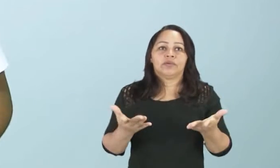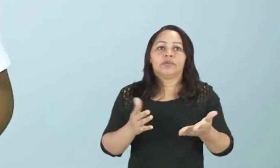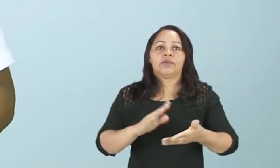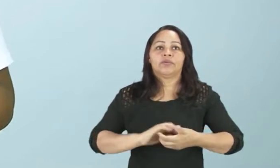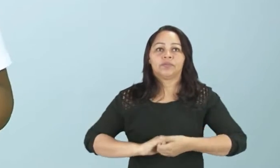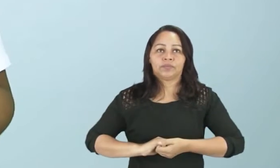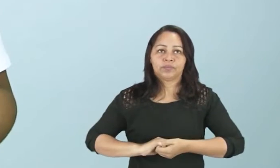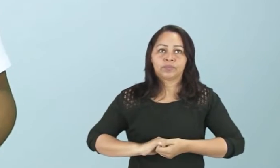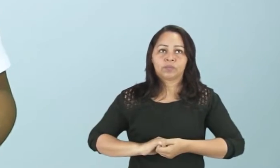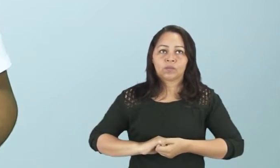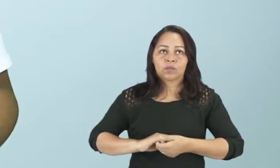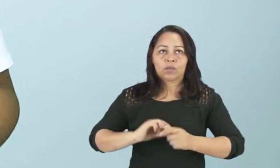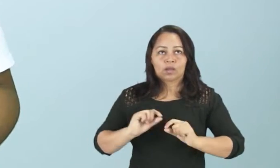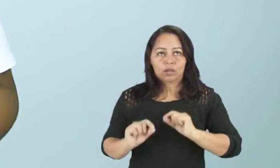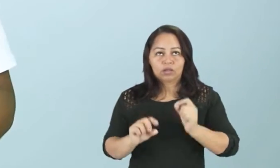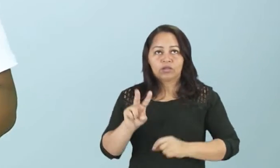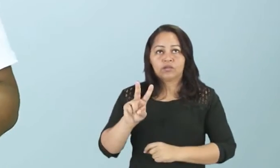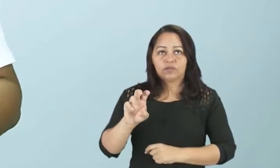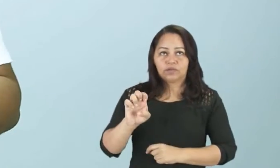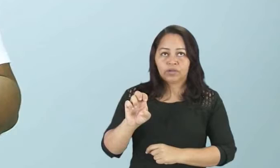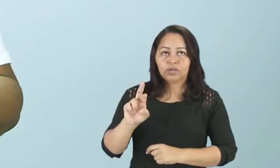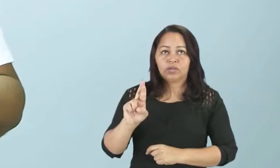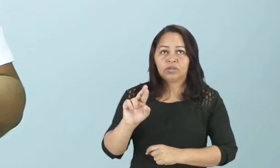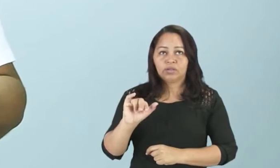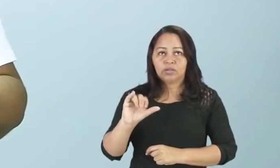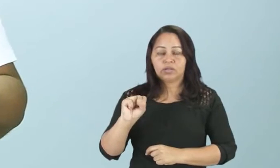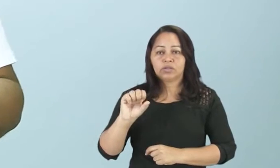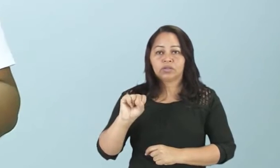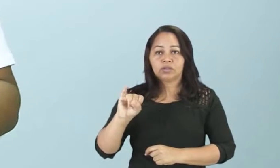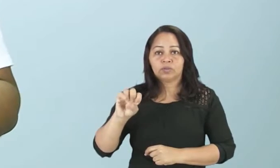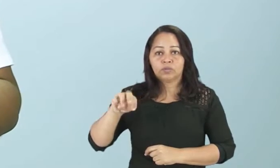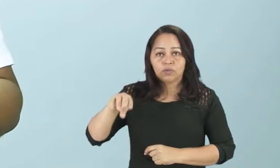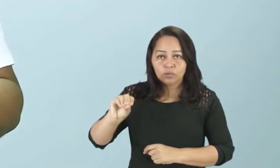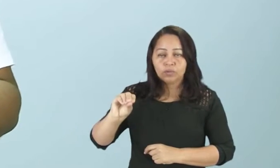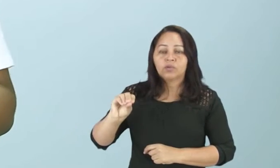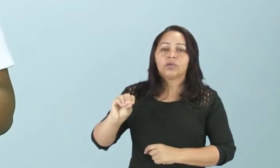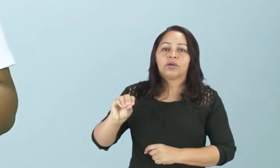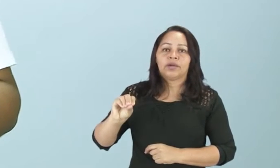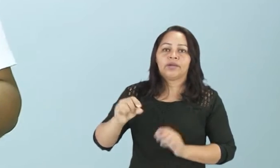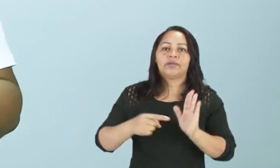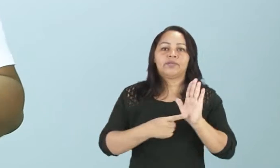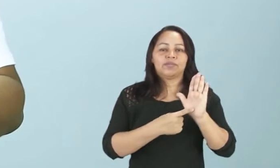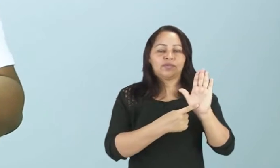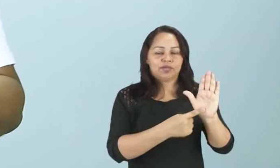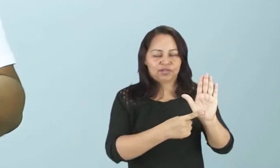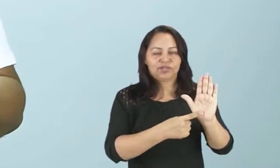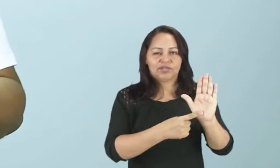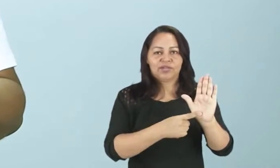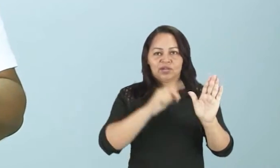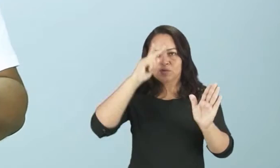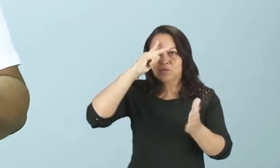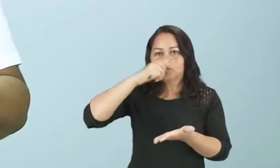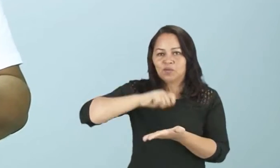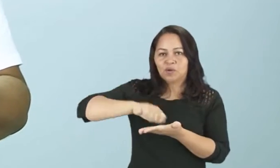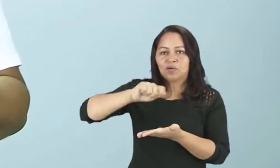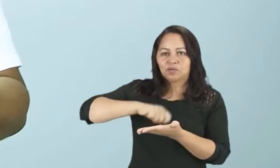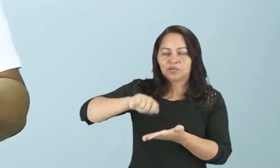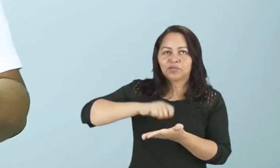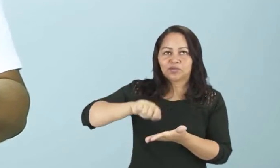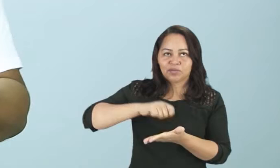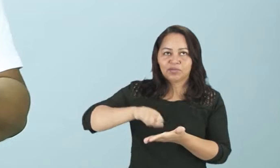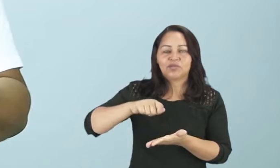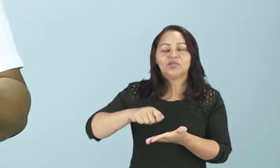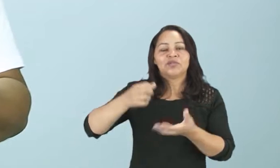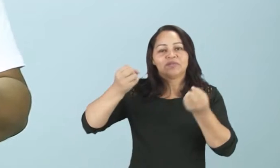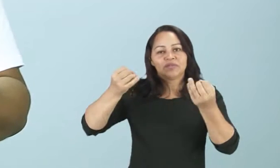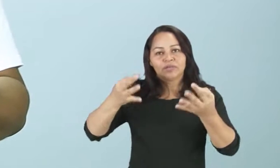história, né? Uma narrativa, para demonstrar esses elementos, esses usos, esse distanciamento que o